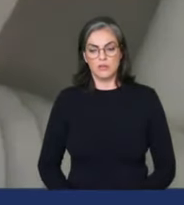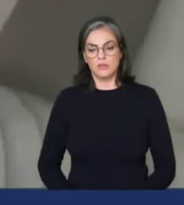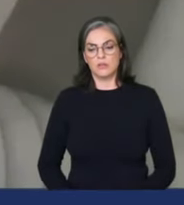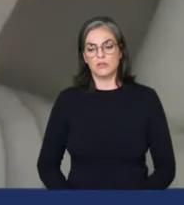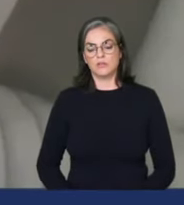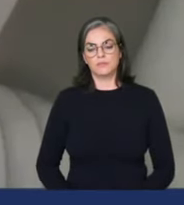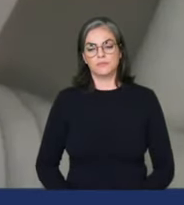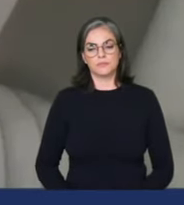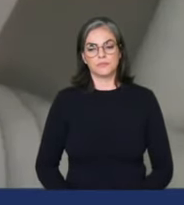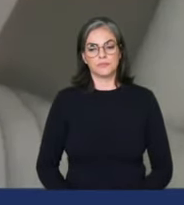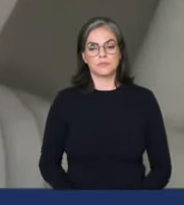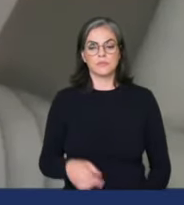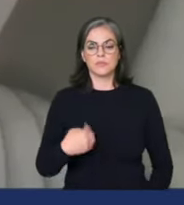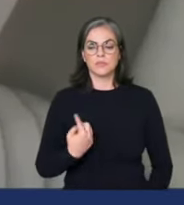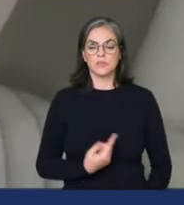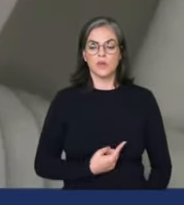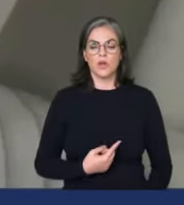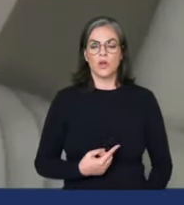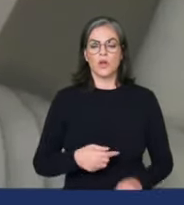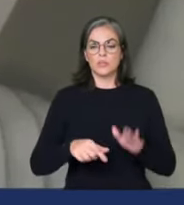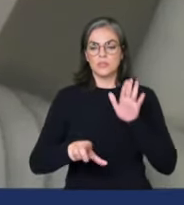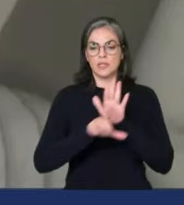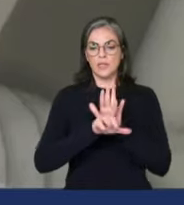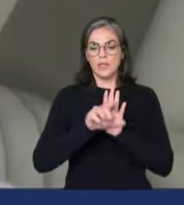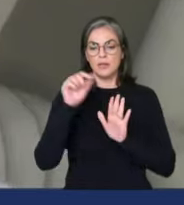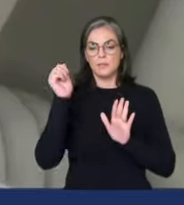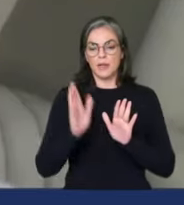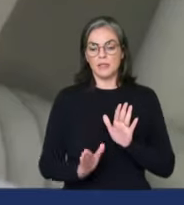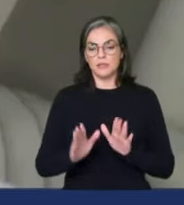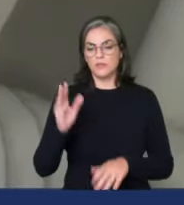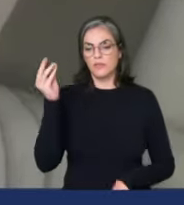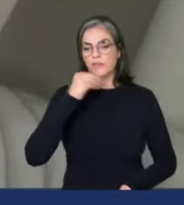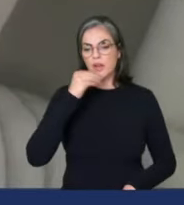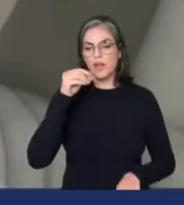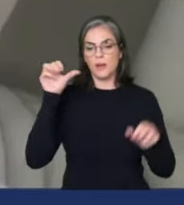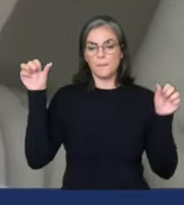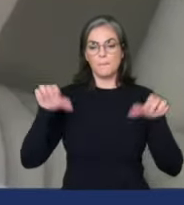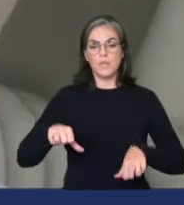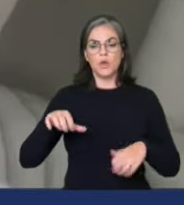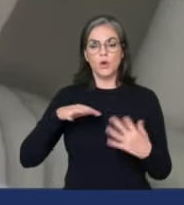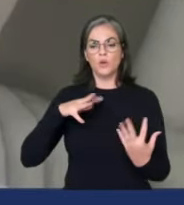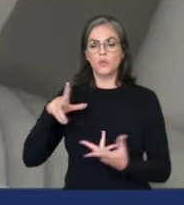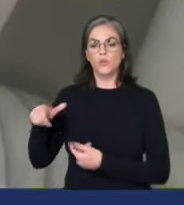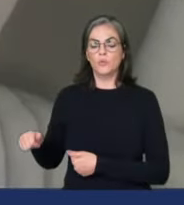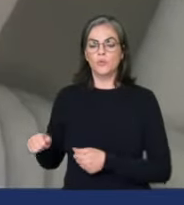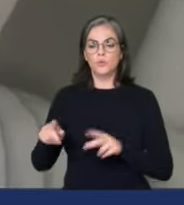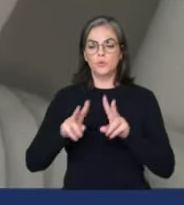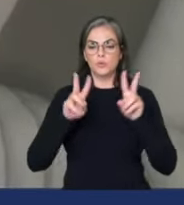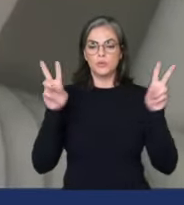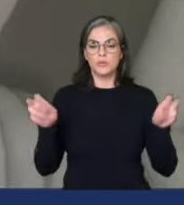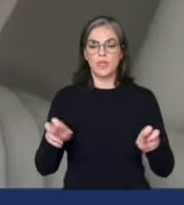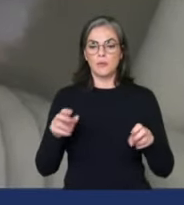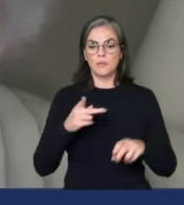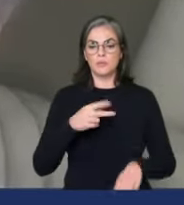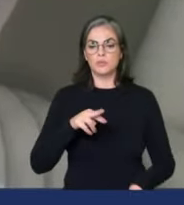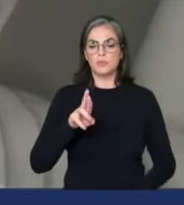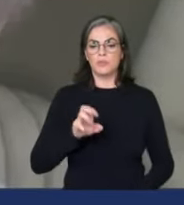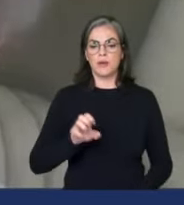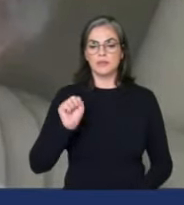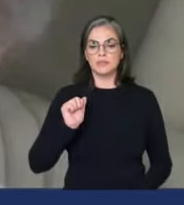legislação péssima no Brasil. O Brasil tem a pior legislação do mundo para quem tem o pré-sal. E